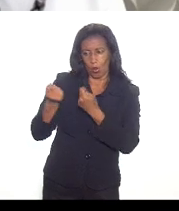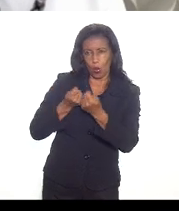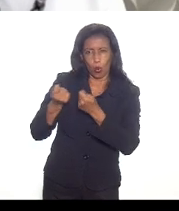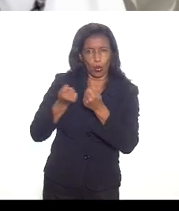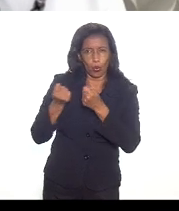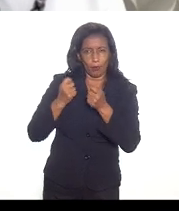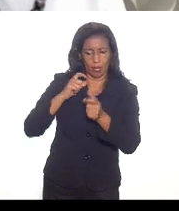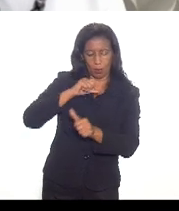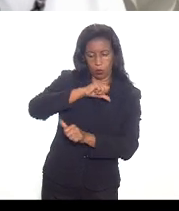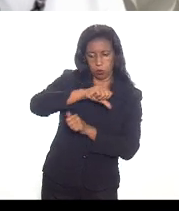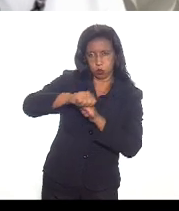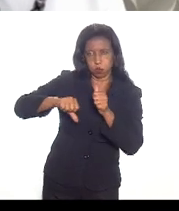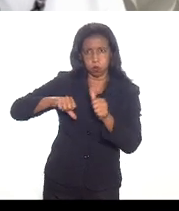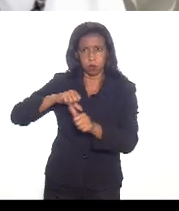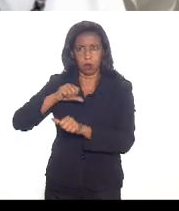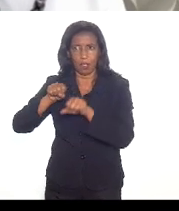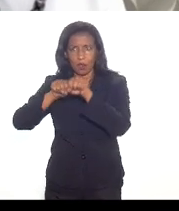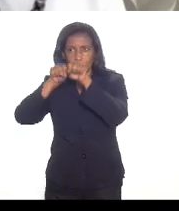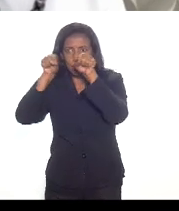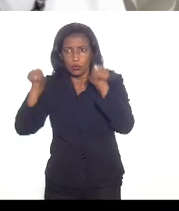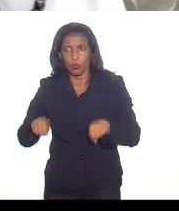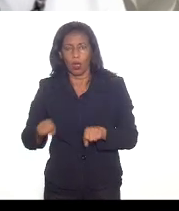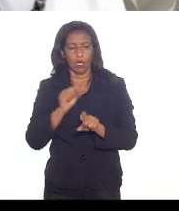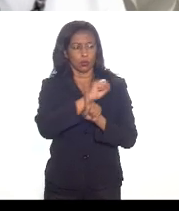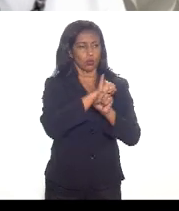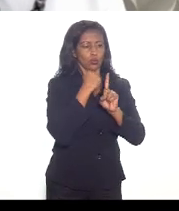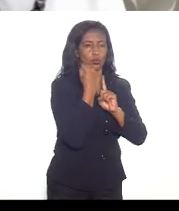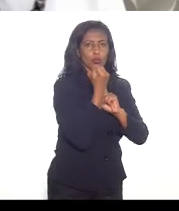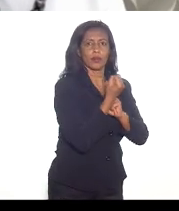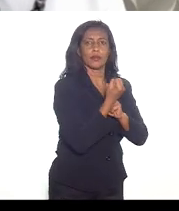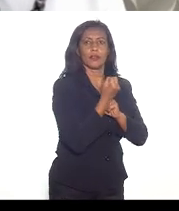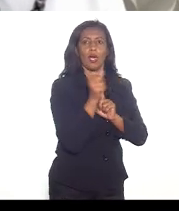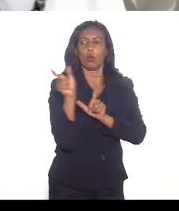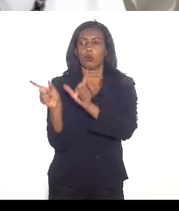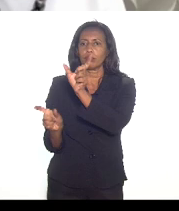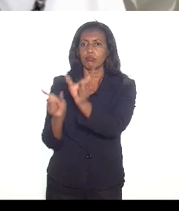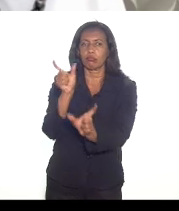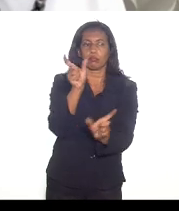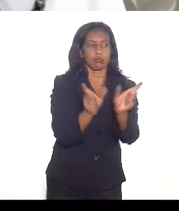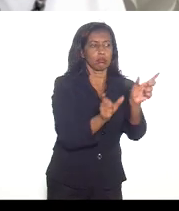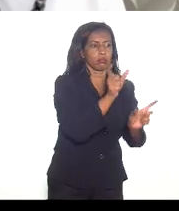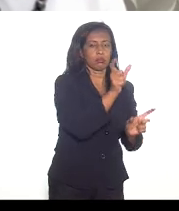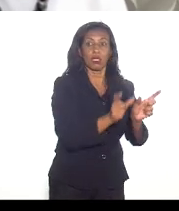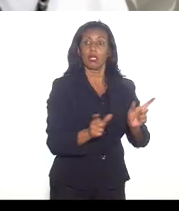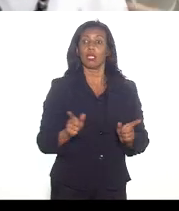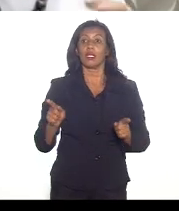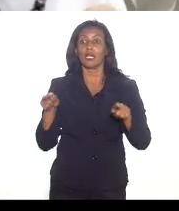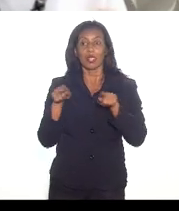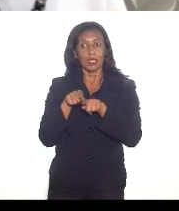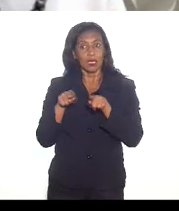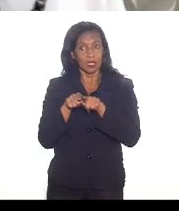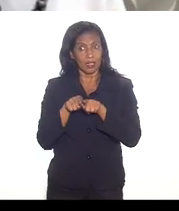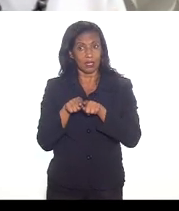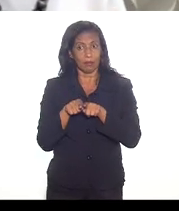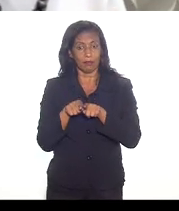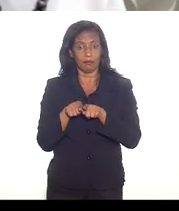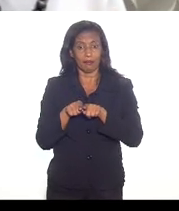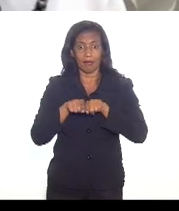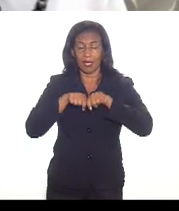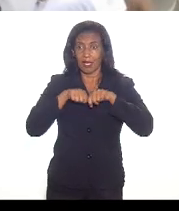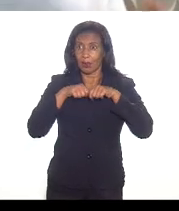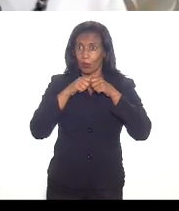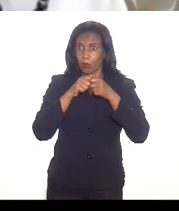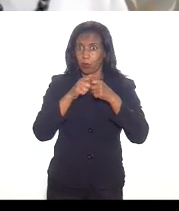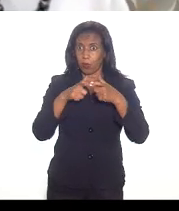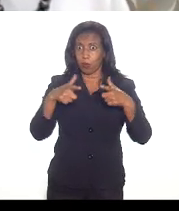na logística que eu chamo social das pessoas e com uma inserção